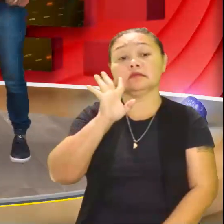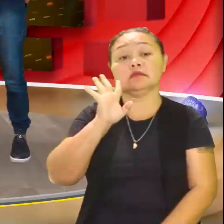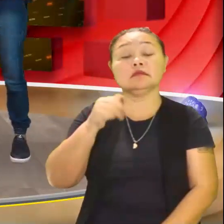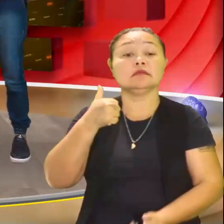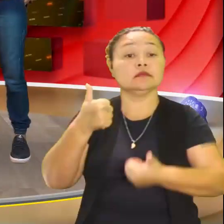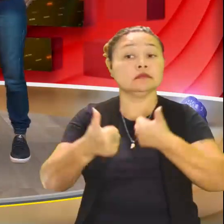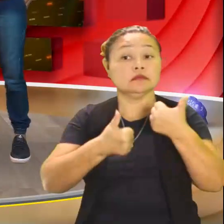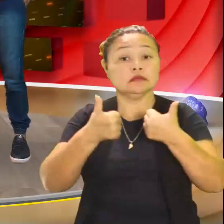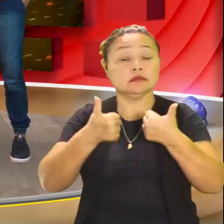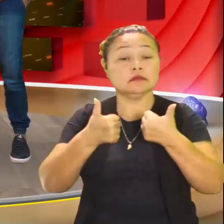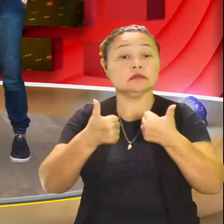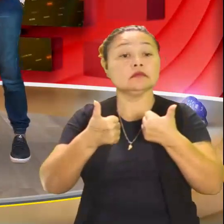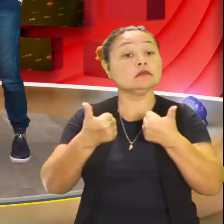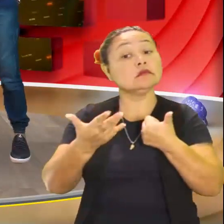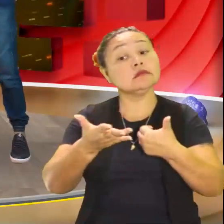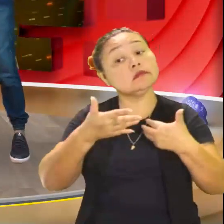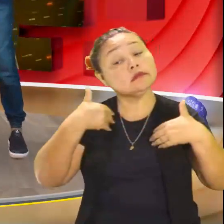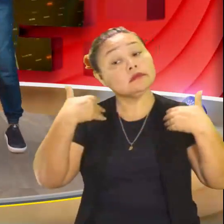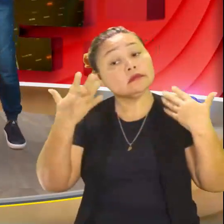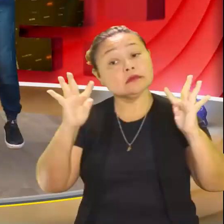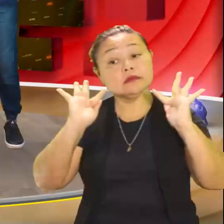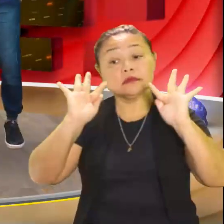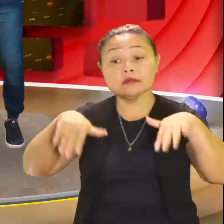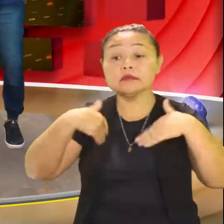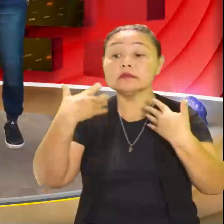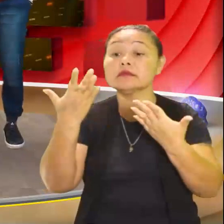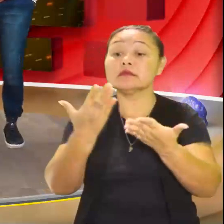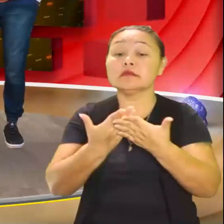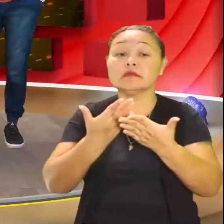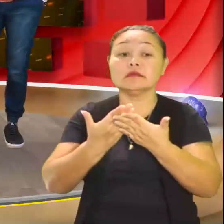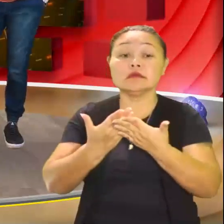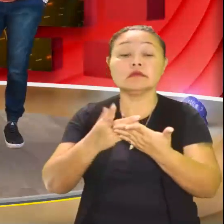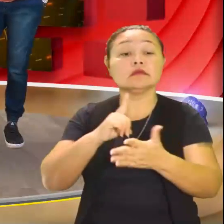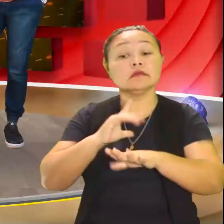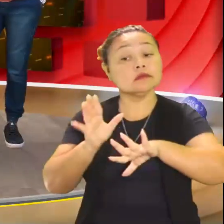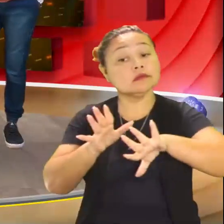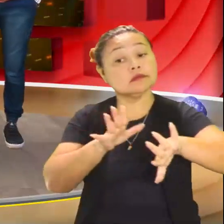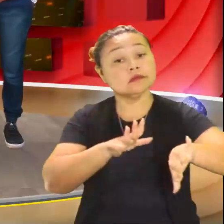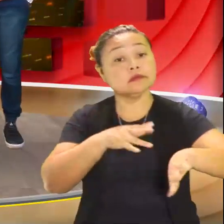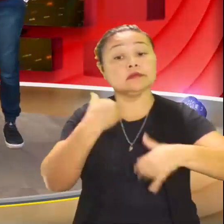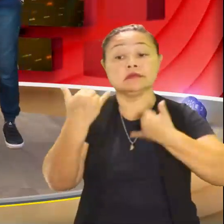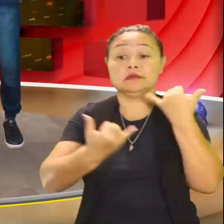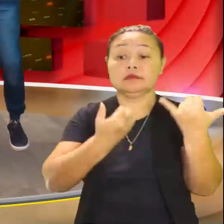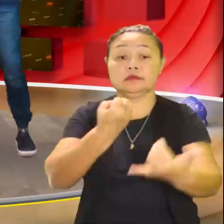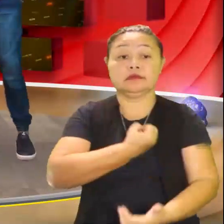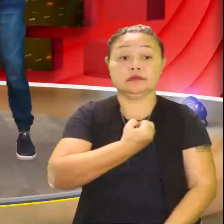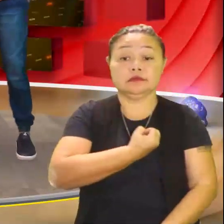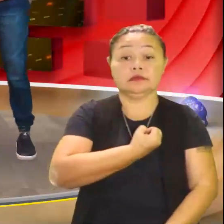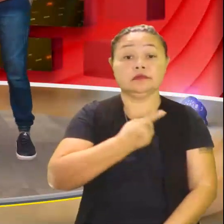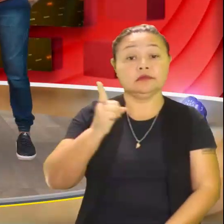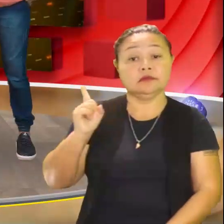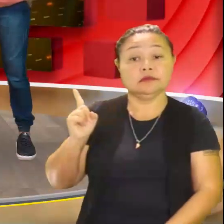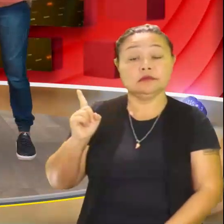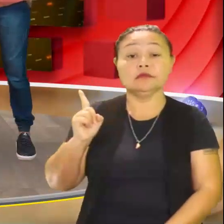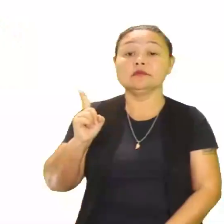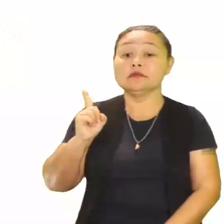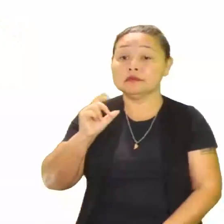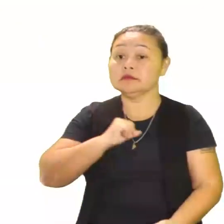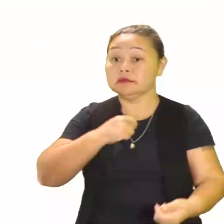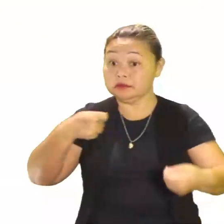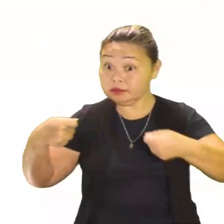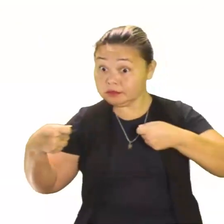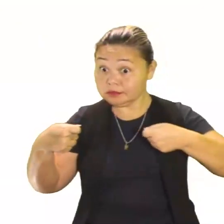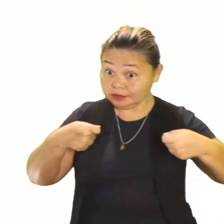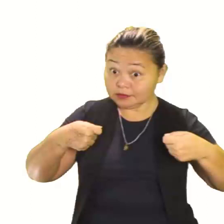legal. Beleza, valeu, né? E claro que para encerrar a nossa aula, não deixamos de fora o nosso Brincando com os Números. Que pode ser um cabo